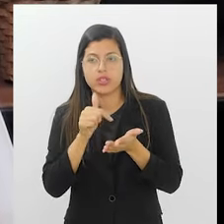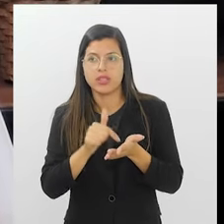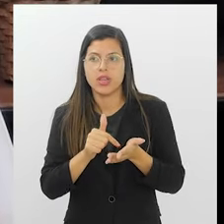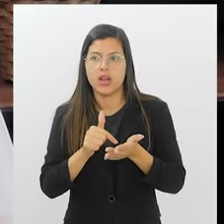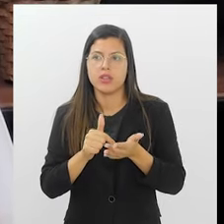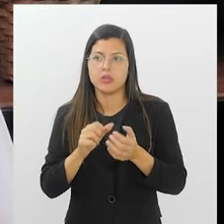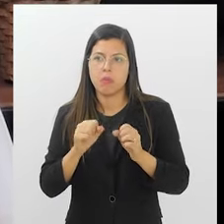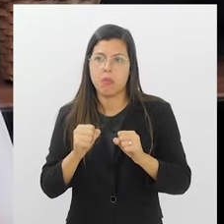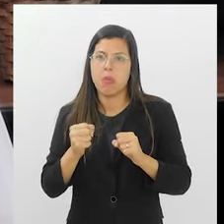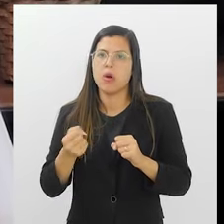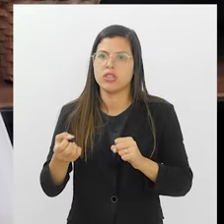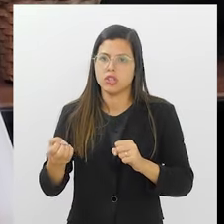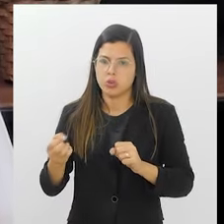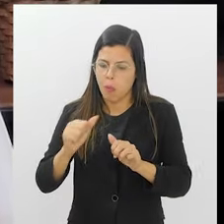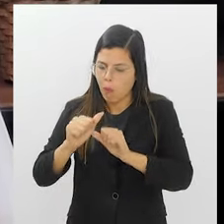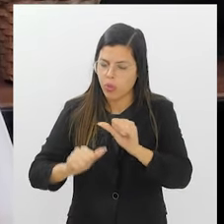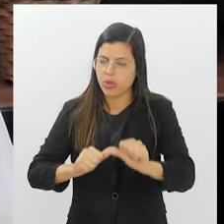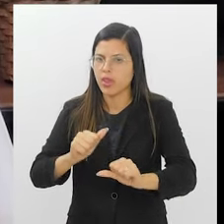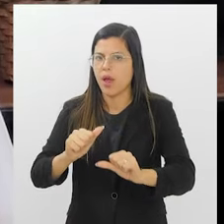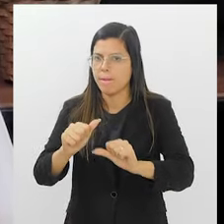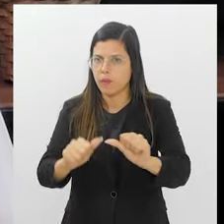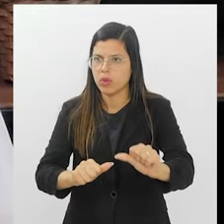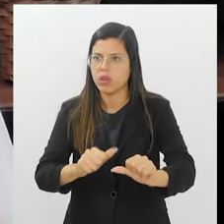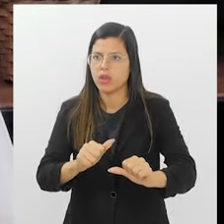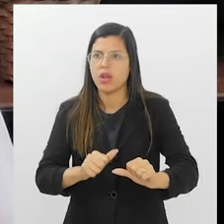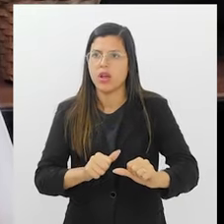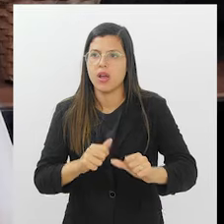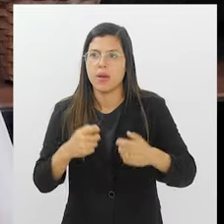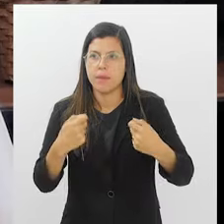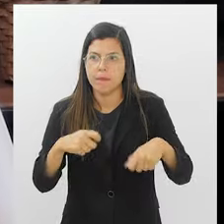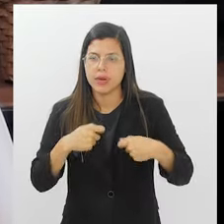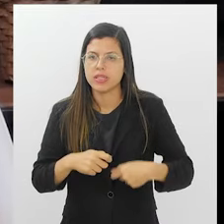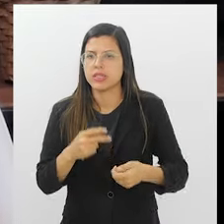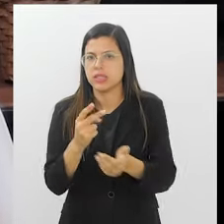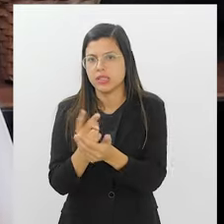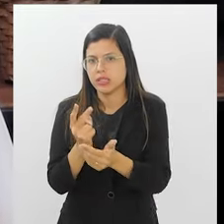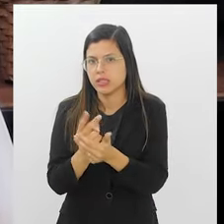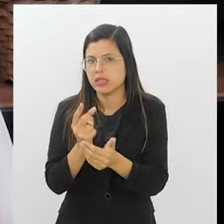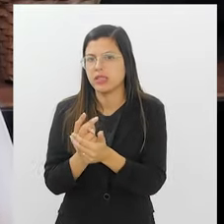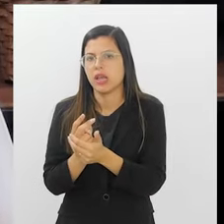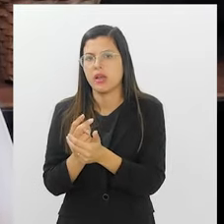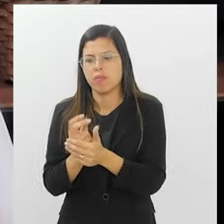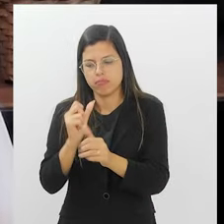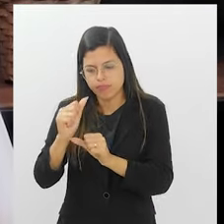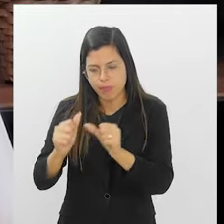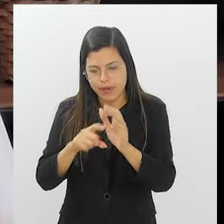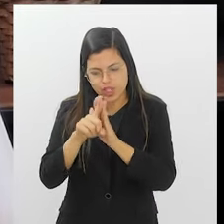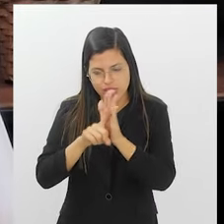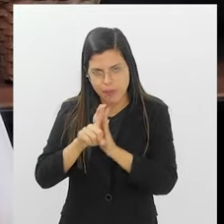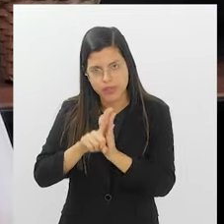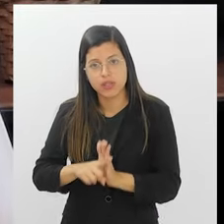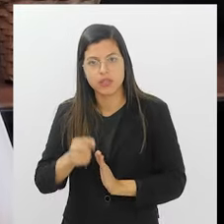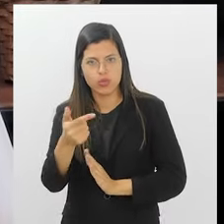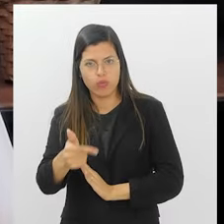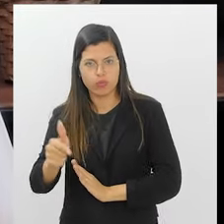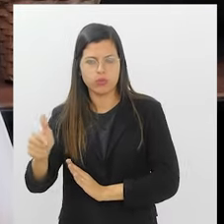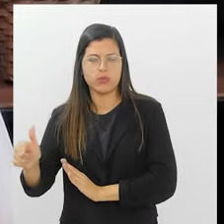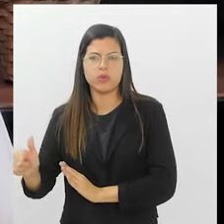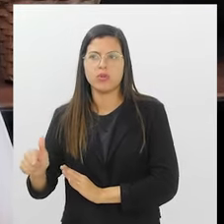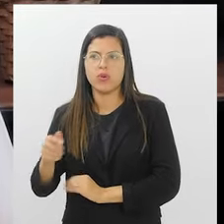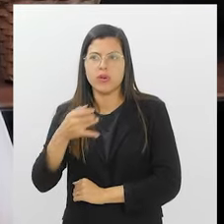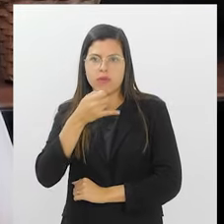a serem atualizados, porque isso também é uma grande questão, que precisa-se sempre da atualização, que